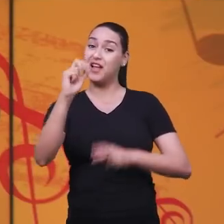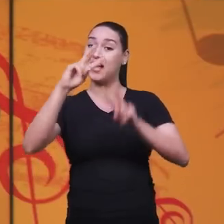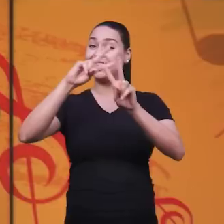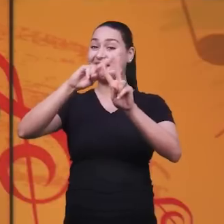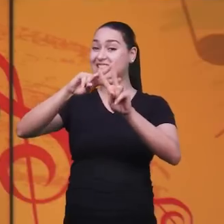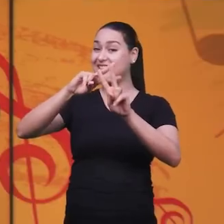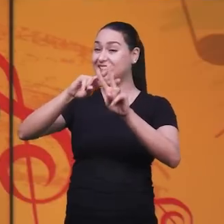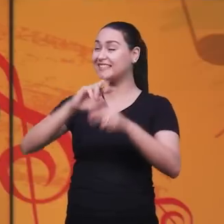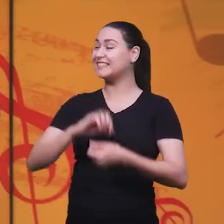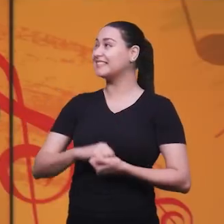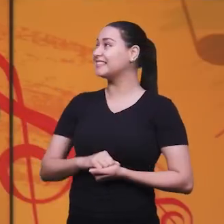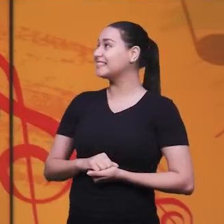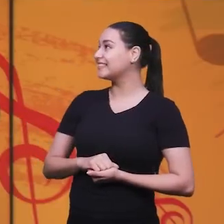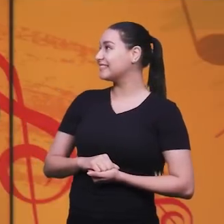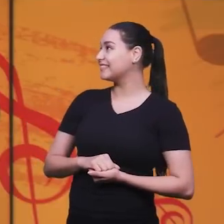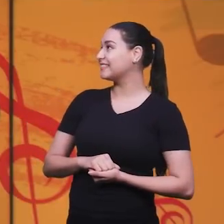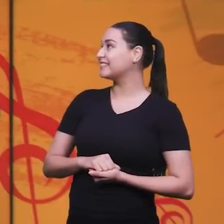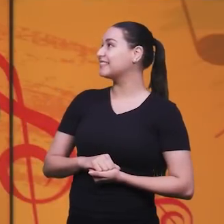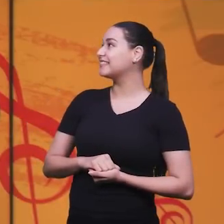Fá sustenido,